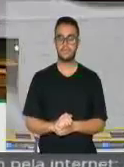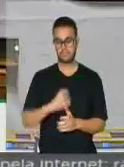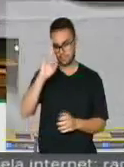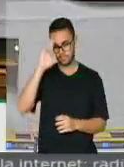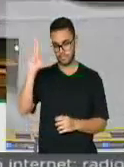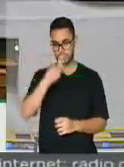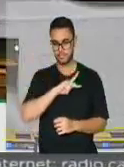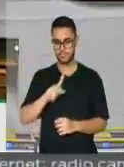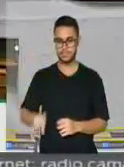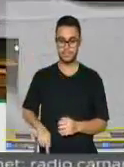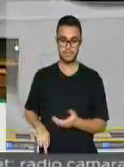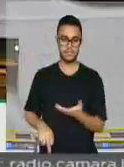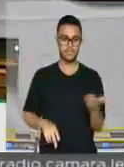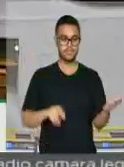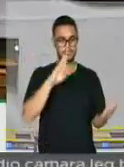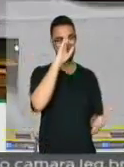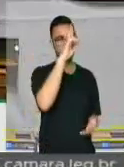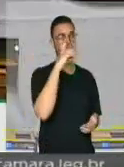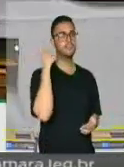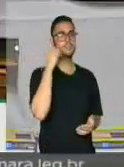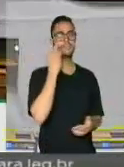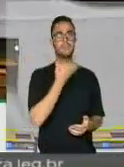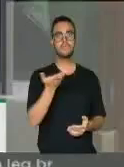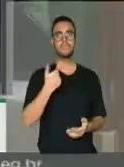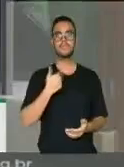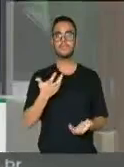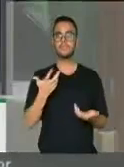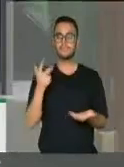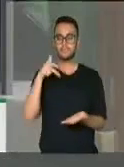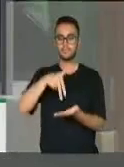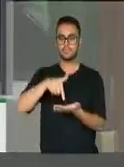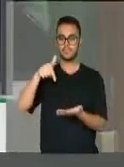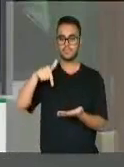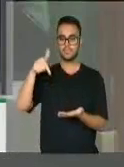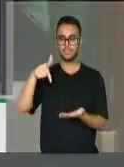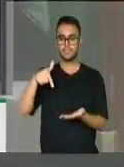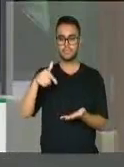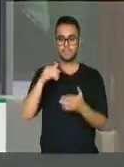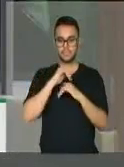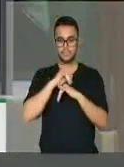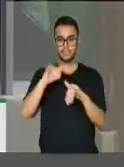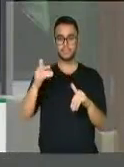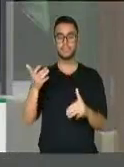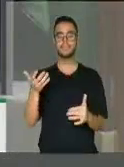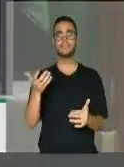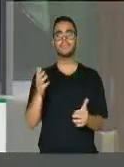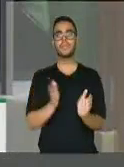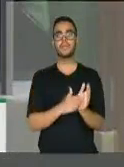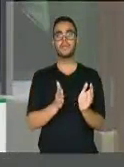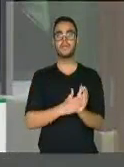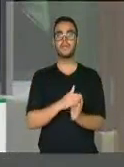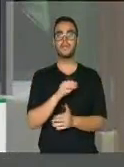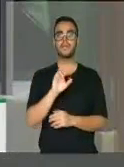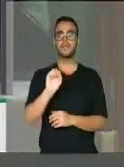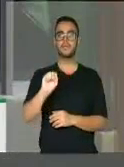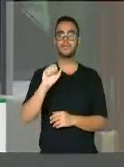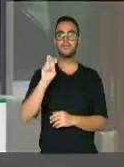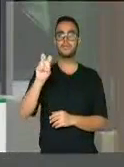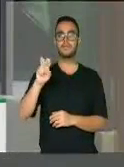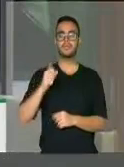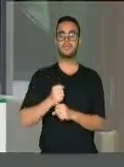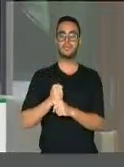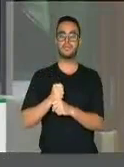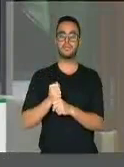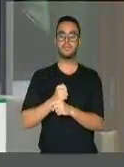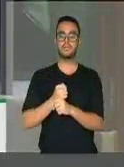Senhor presidente, senhoras e senhores deputados, eu quero aqui da tribuna registrar o aniversário de 85 anos de